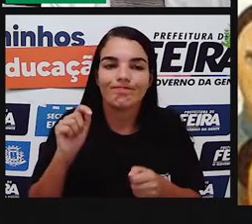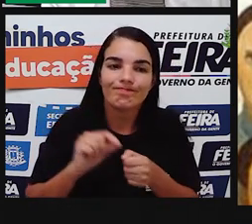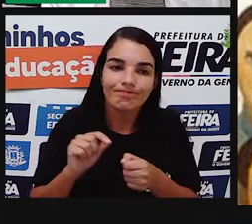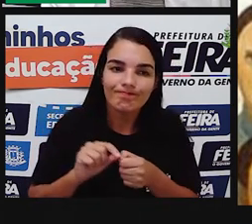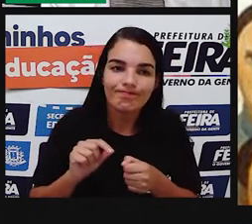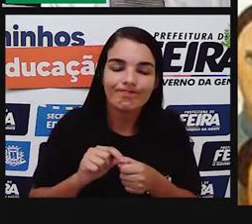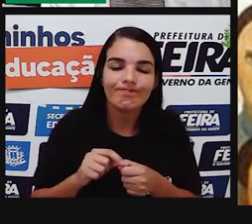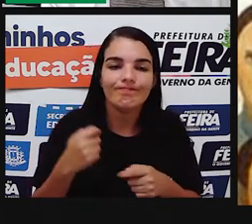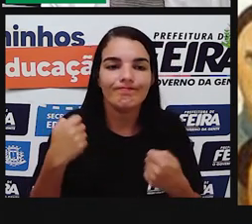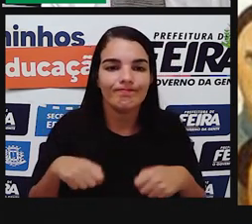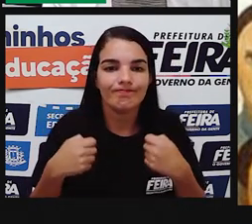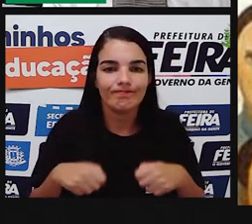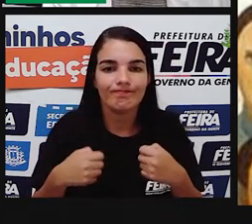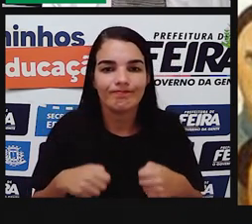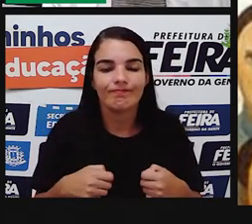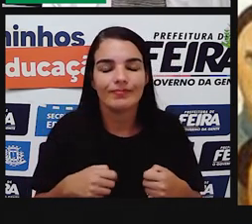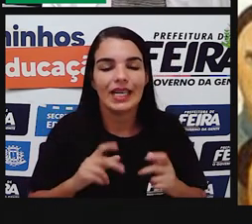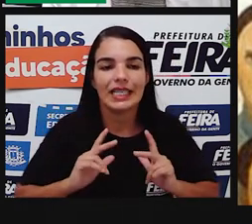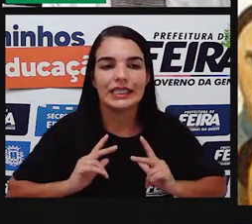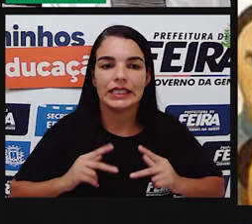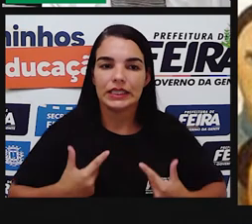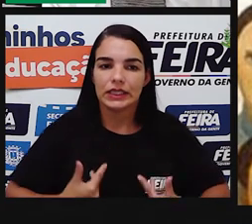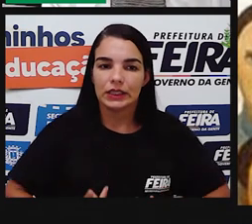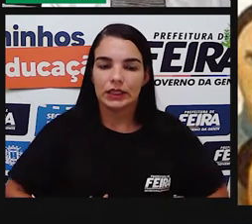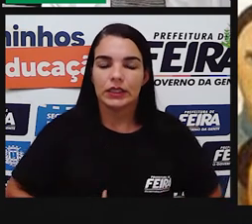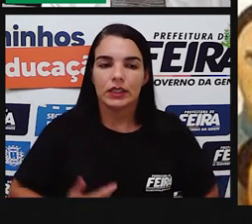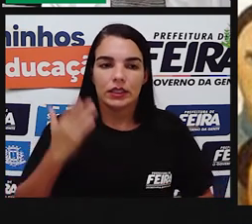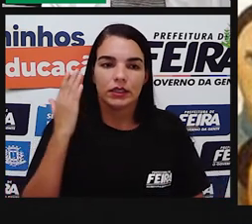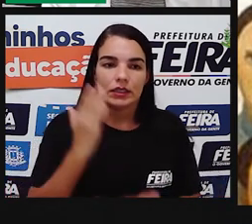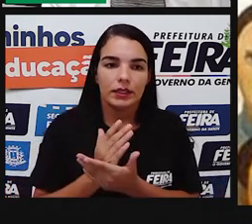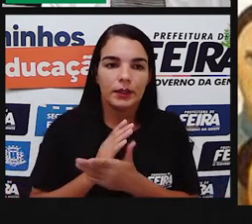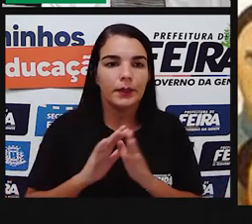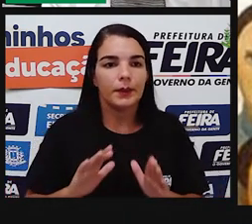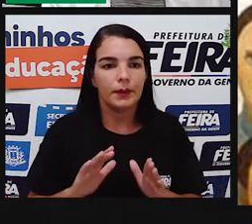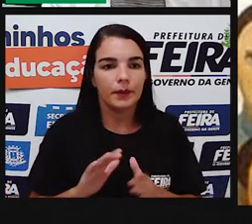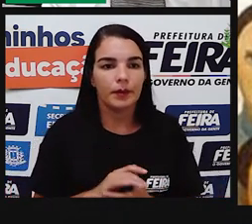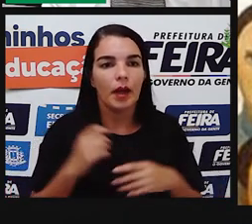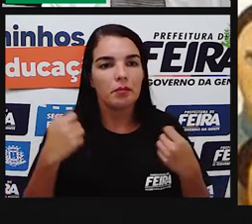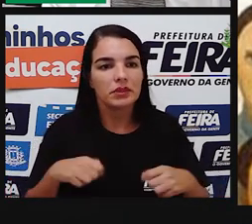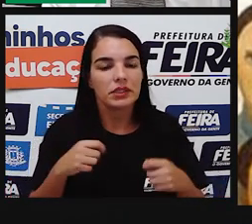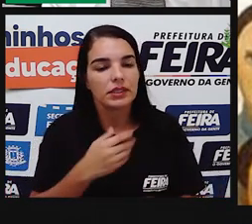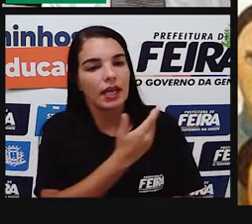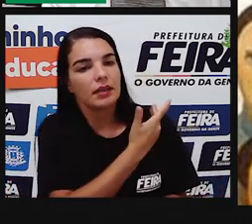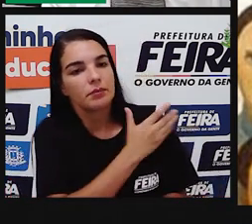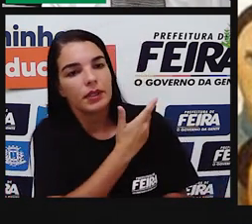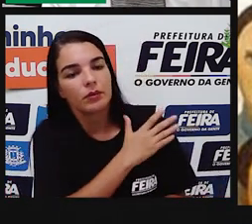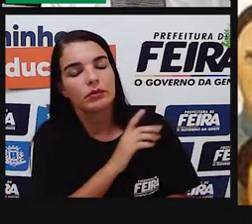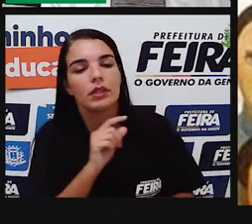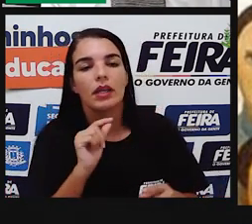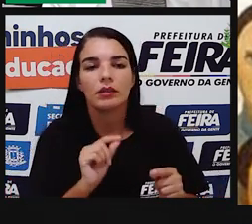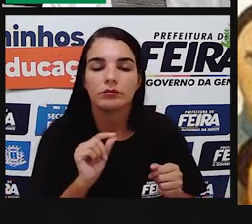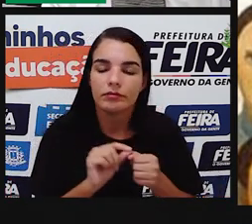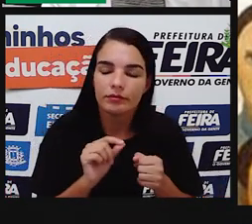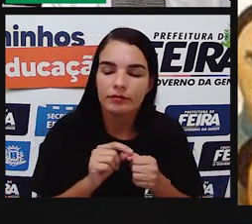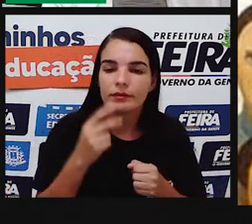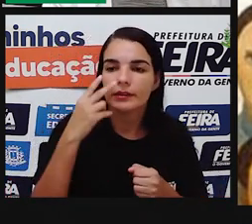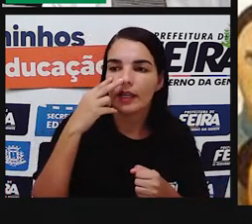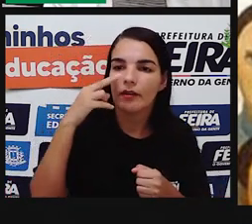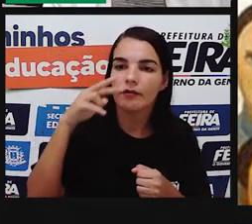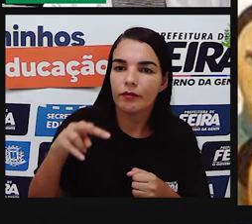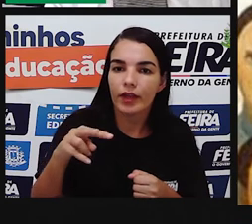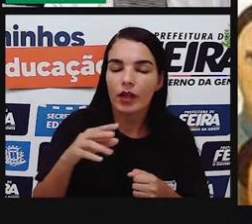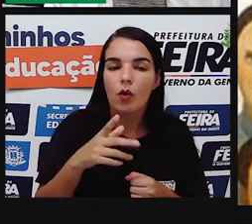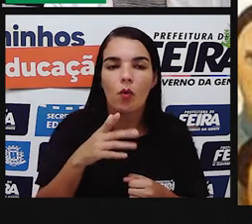considerar desumanas. Então, ele é preconceituoso, ele faz uma visão antes de